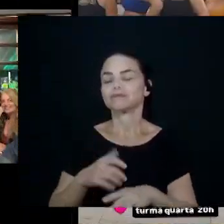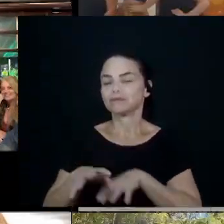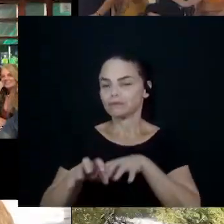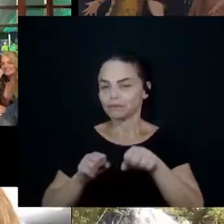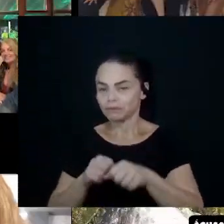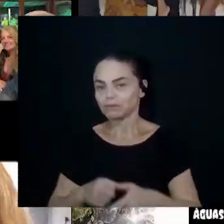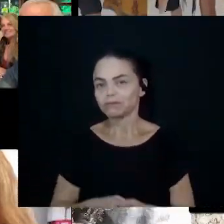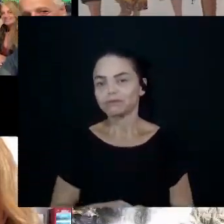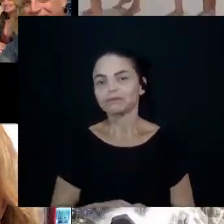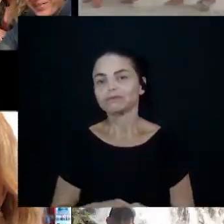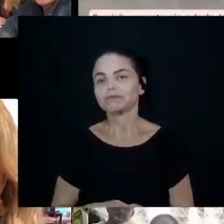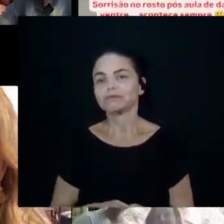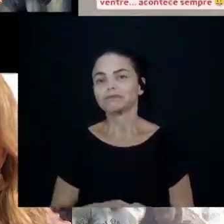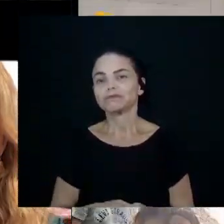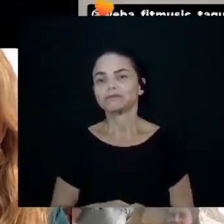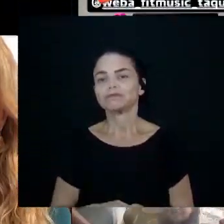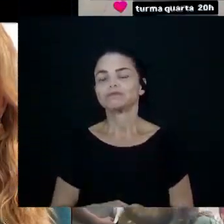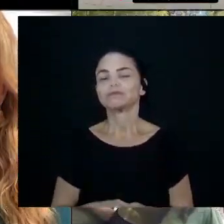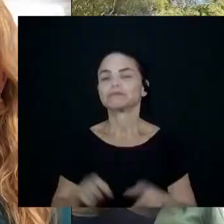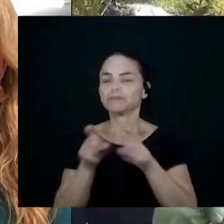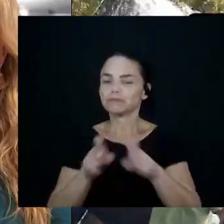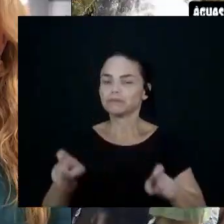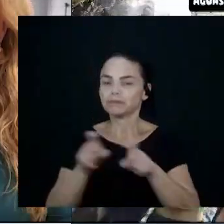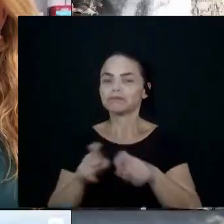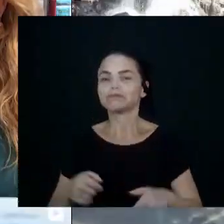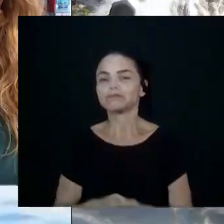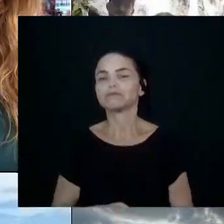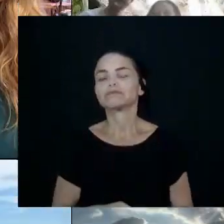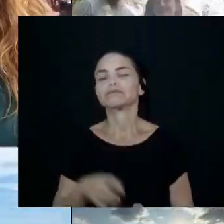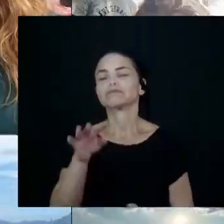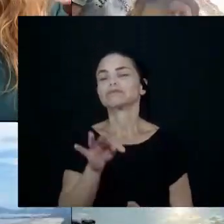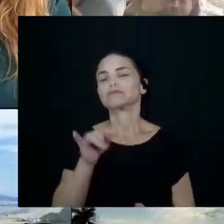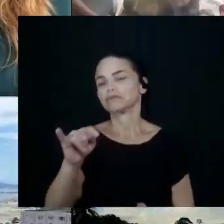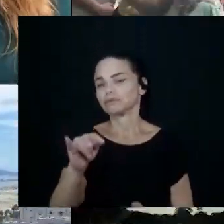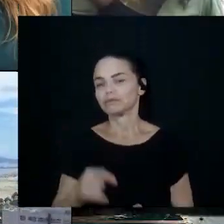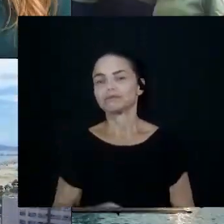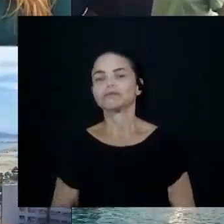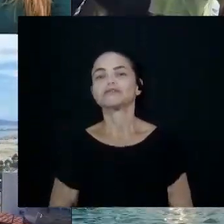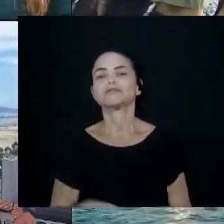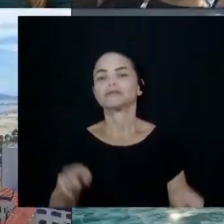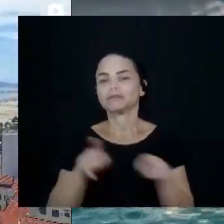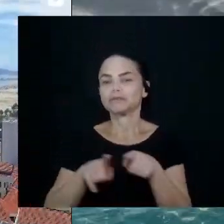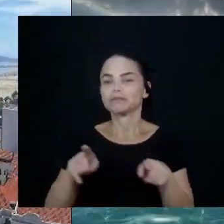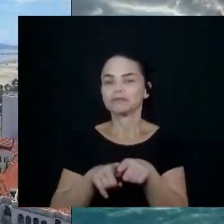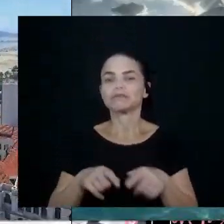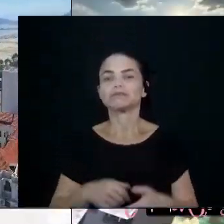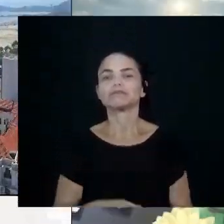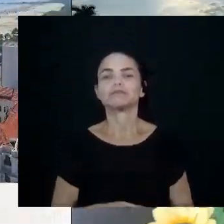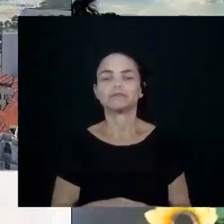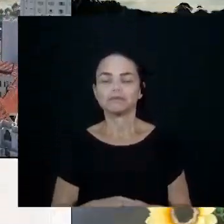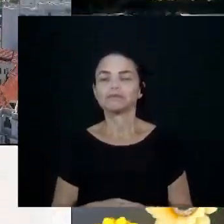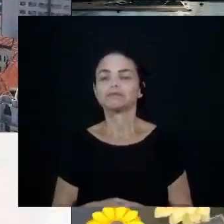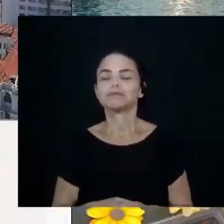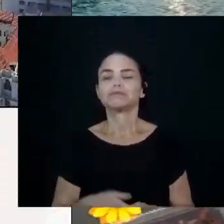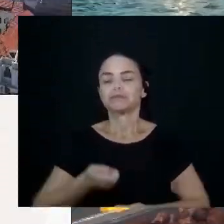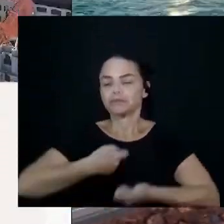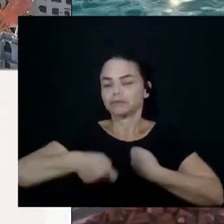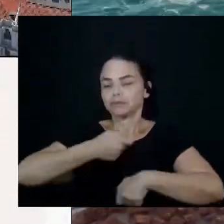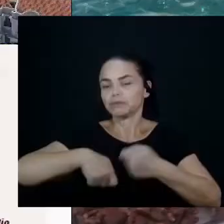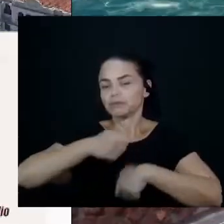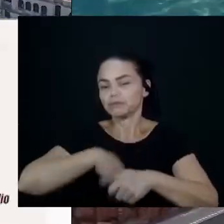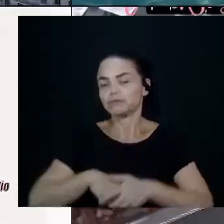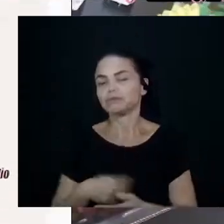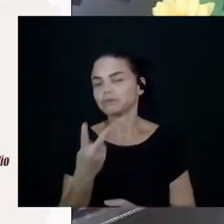eu me formei em informática, né? Sou TI e também fiz